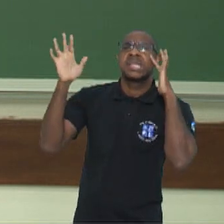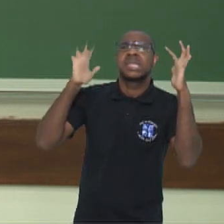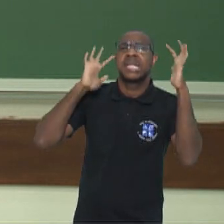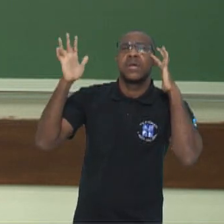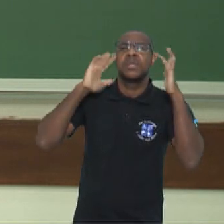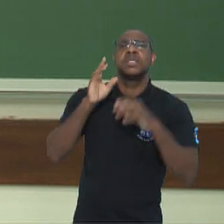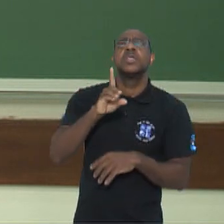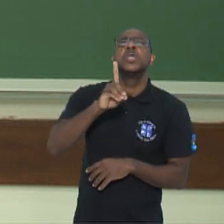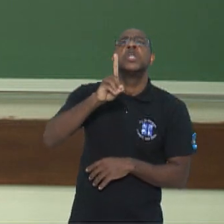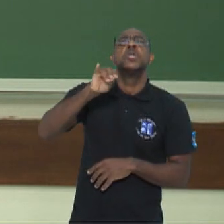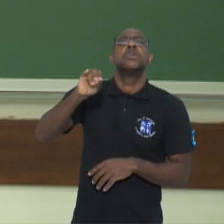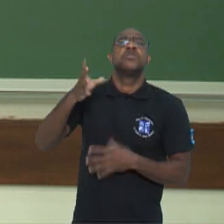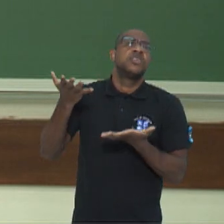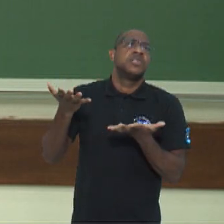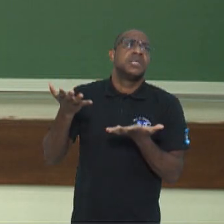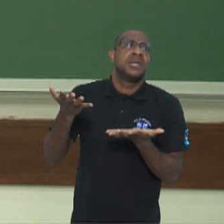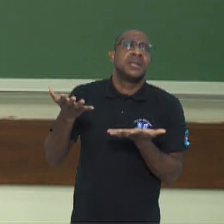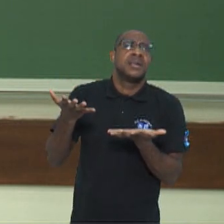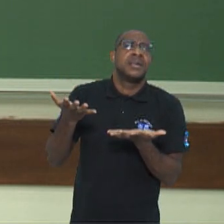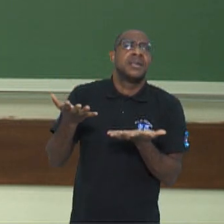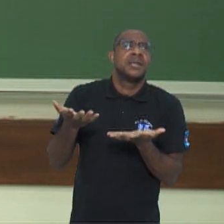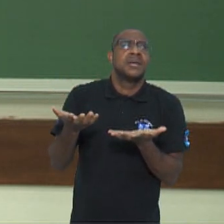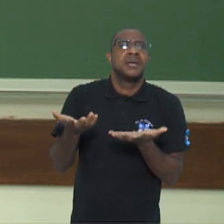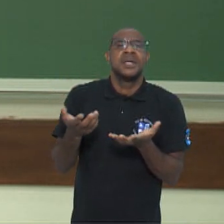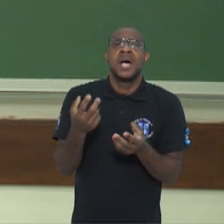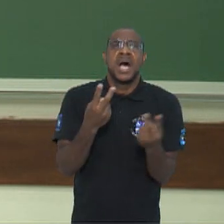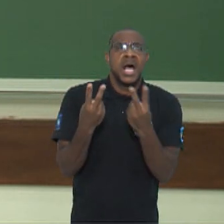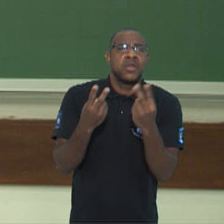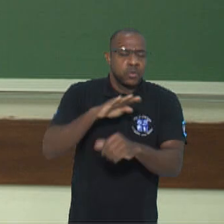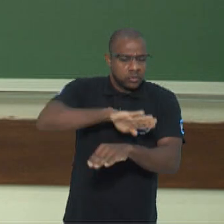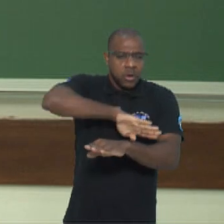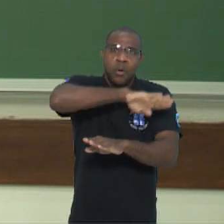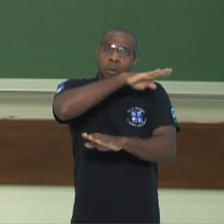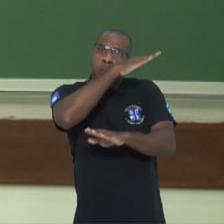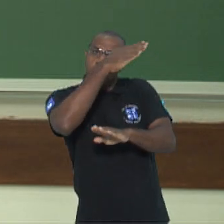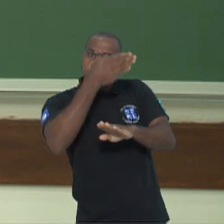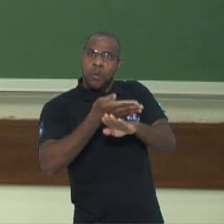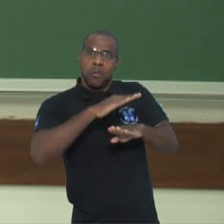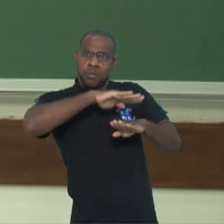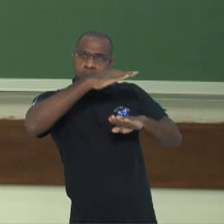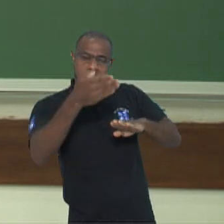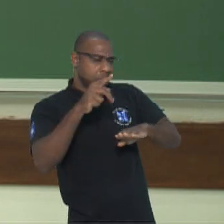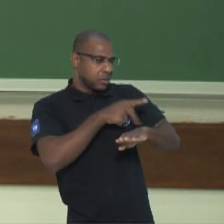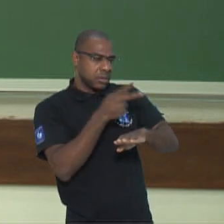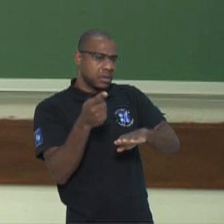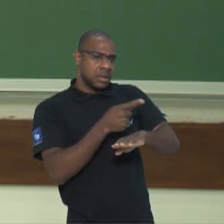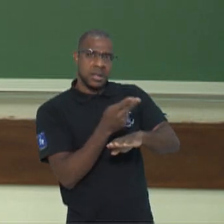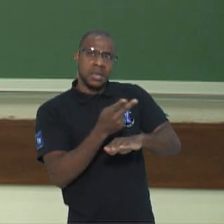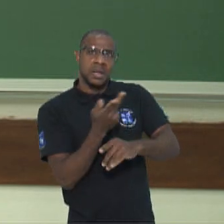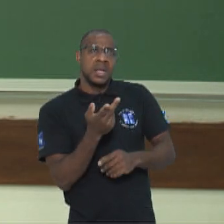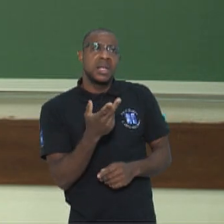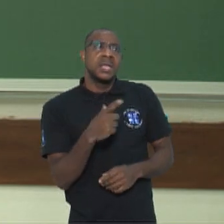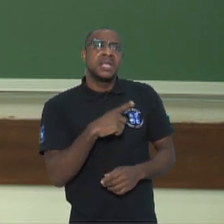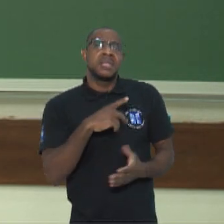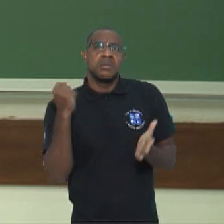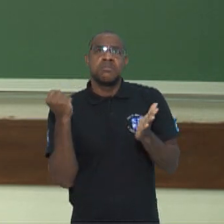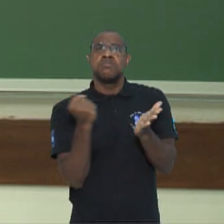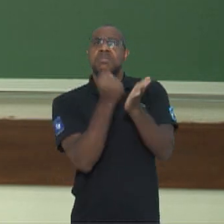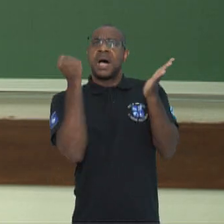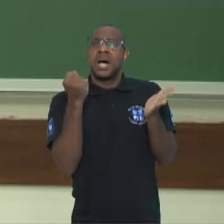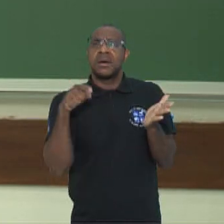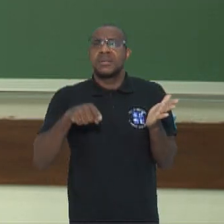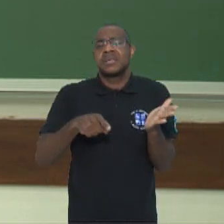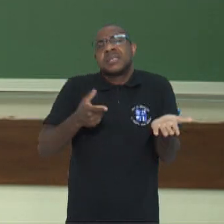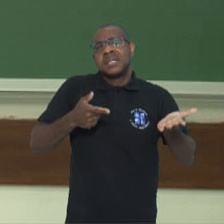duas datas, as duas regiões e duas montanhas que são grandes marcos e feitos na história